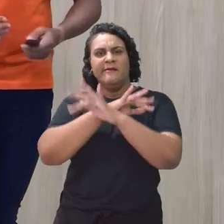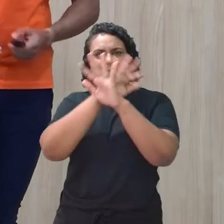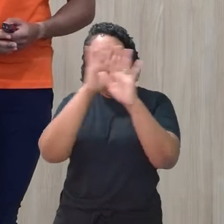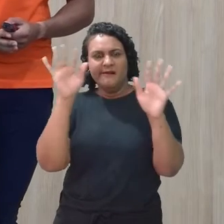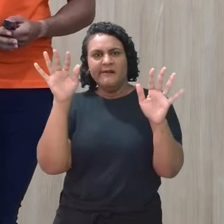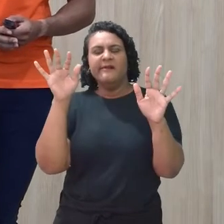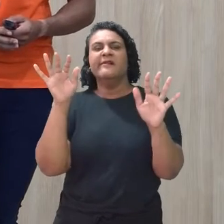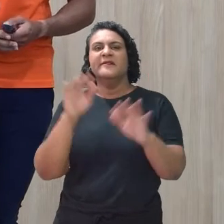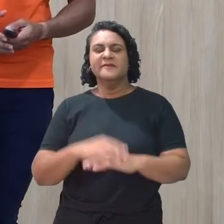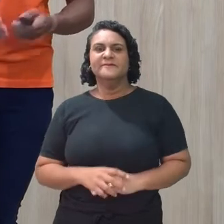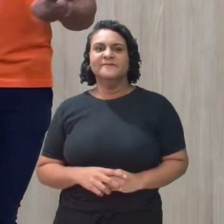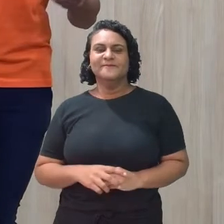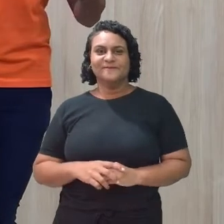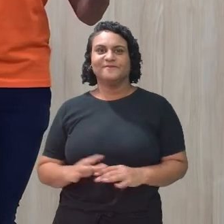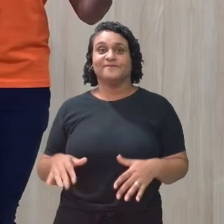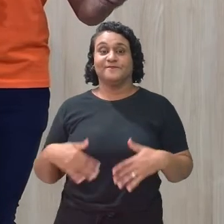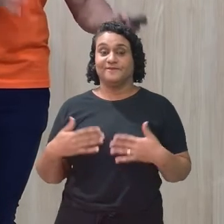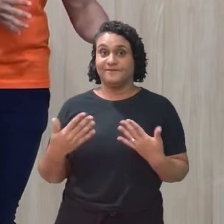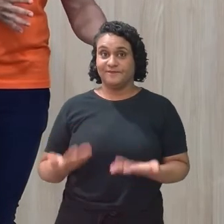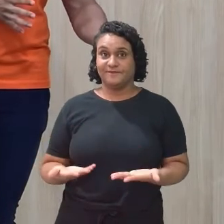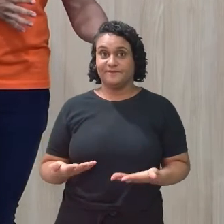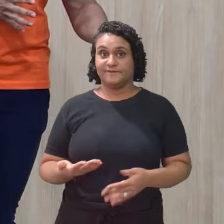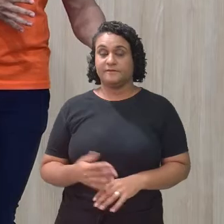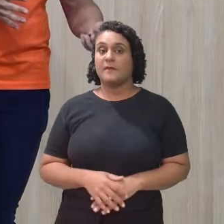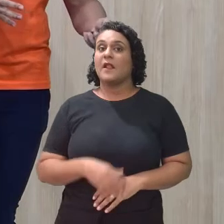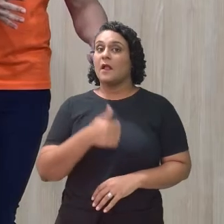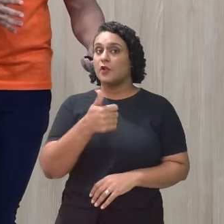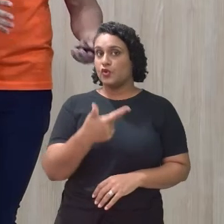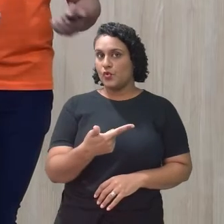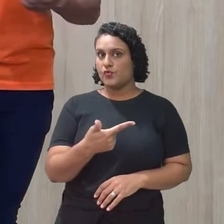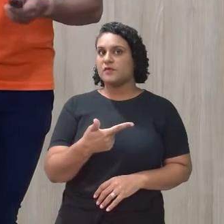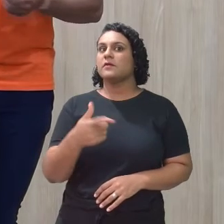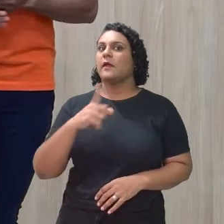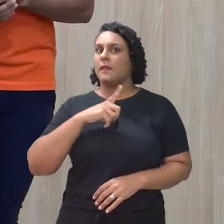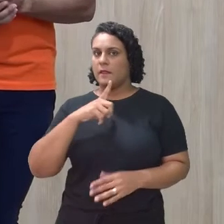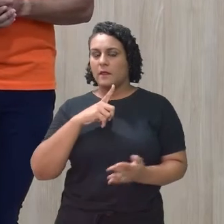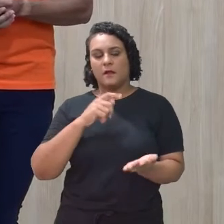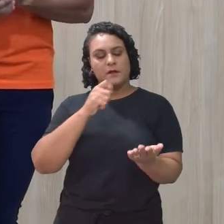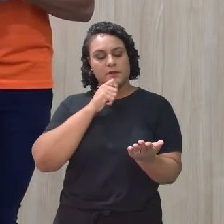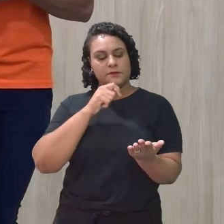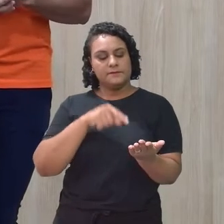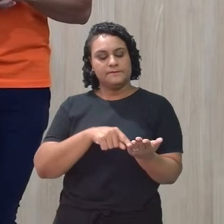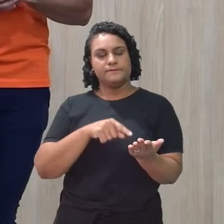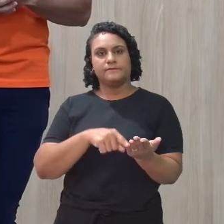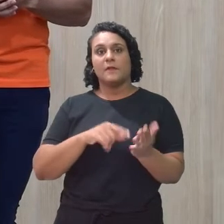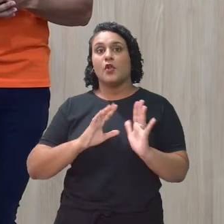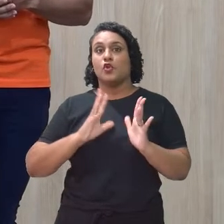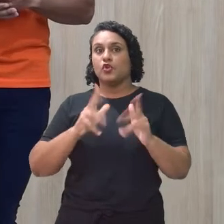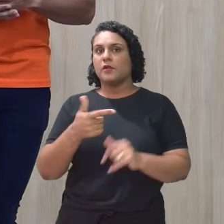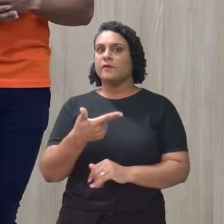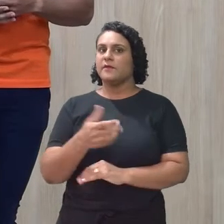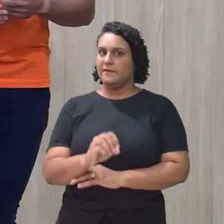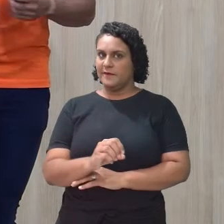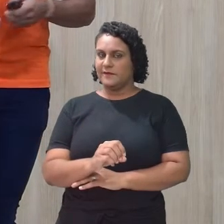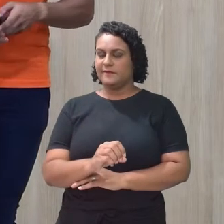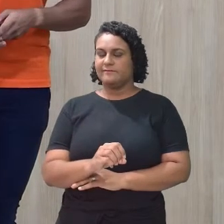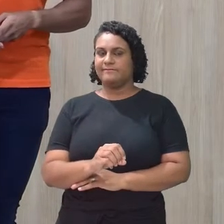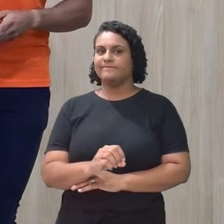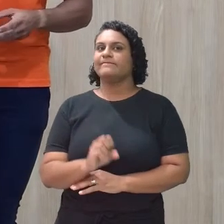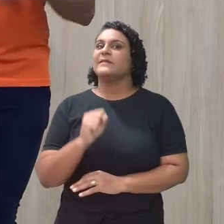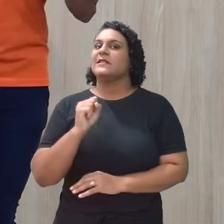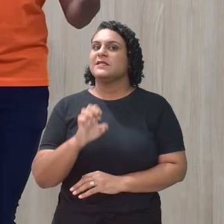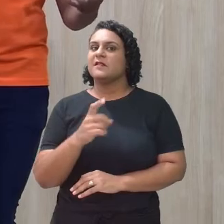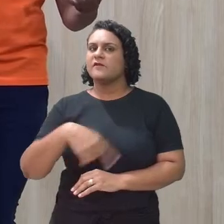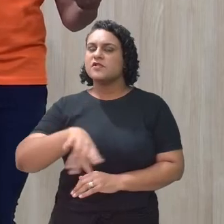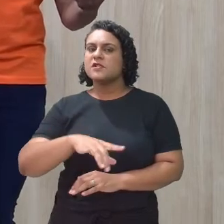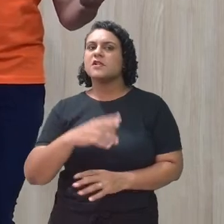justamente essa ideia de fração. Então, ficaram 12 pedaços em um total de 20 pedaços, certo? Então, se